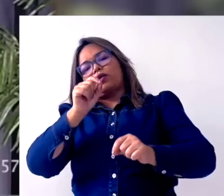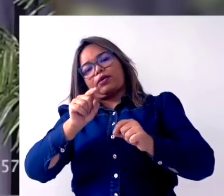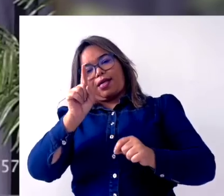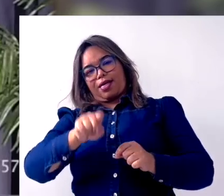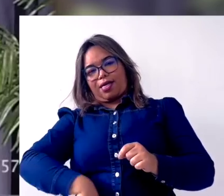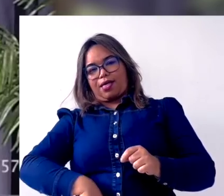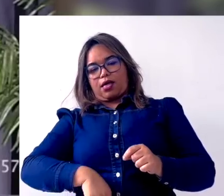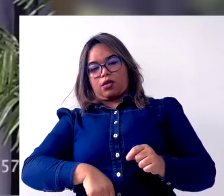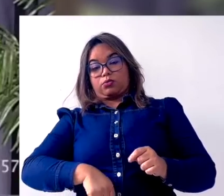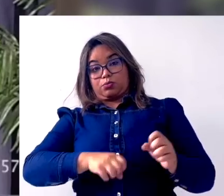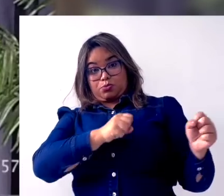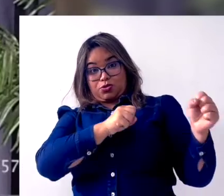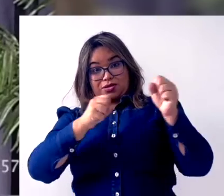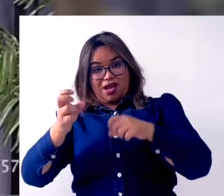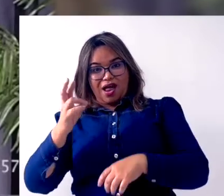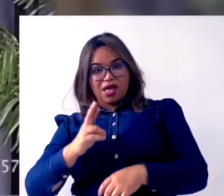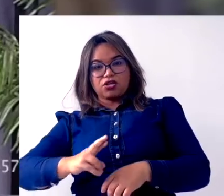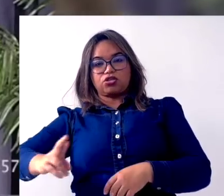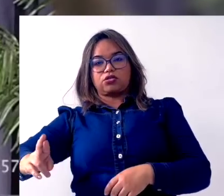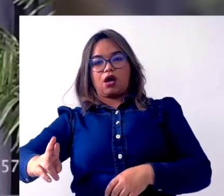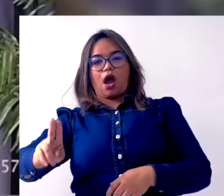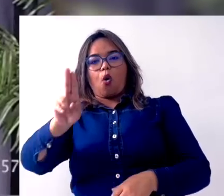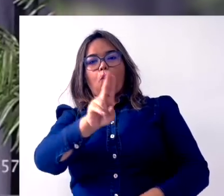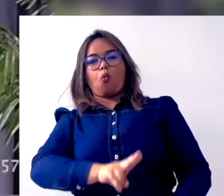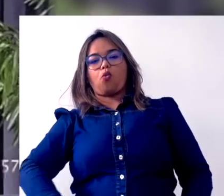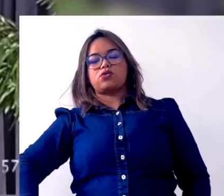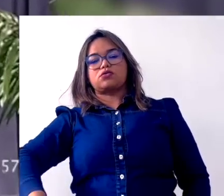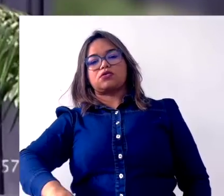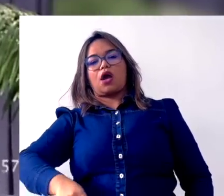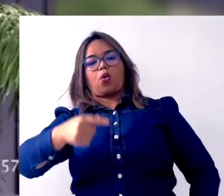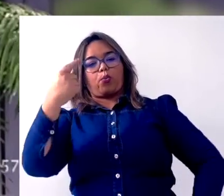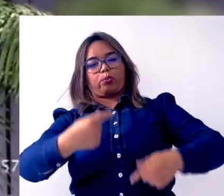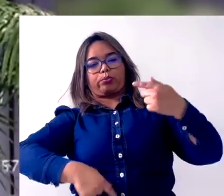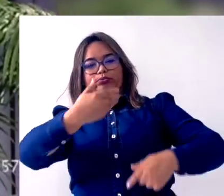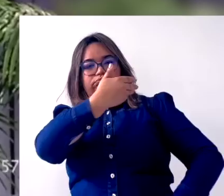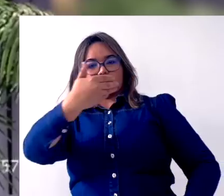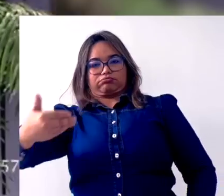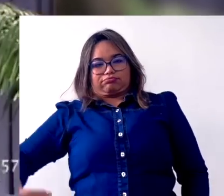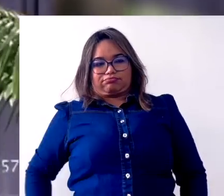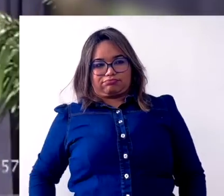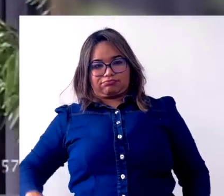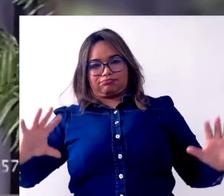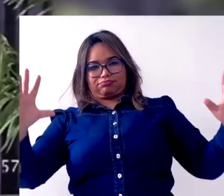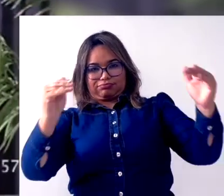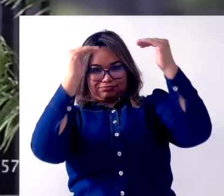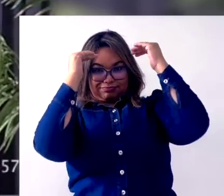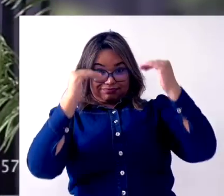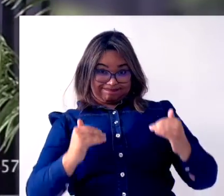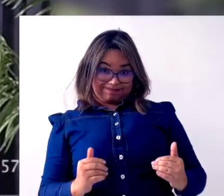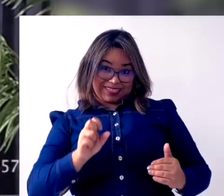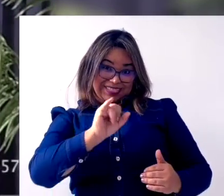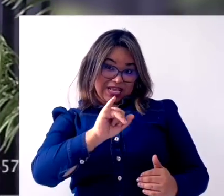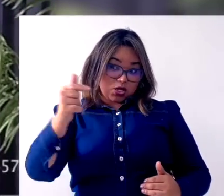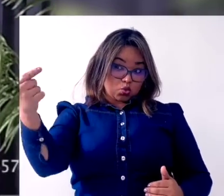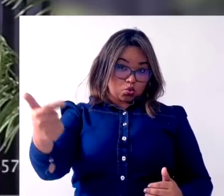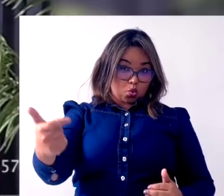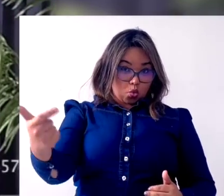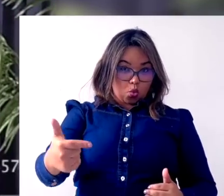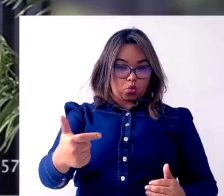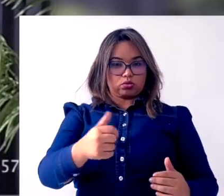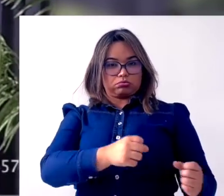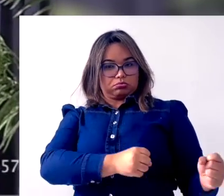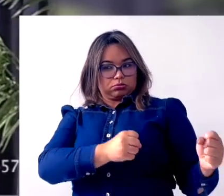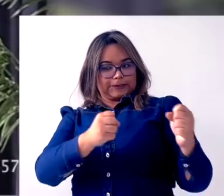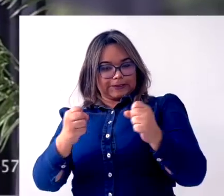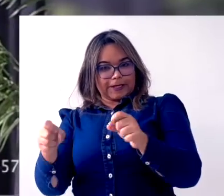para enfatizar as suas doutrinas, não é verdade? Agora, se a segunda besta se torna um poder religioso usando o Estado